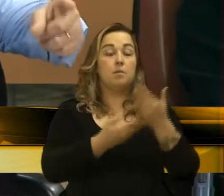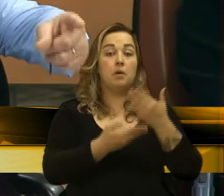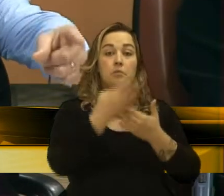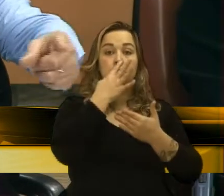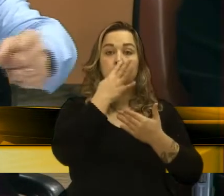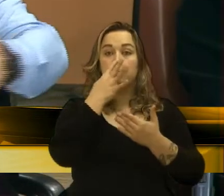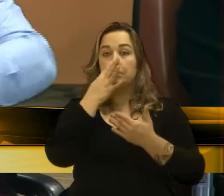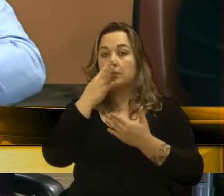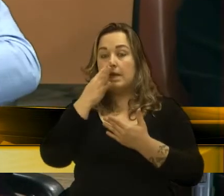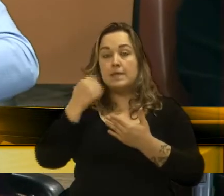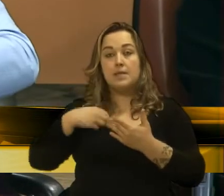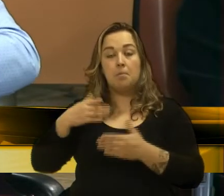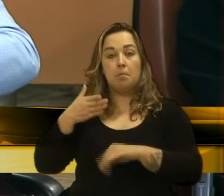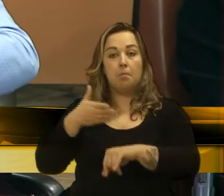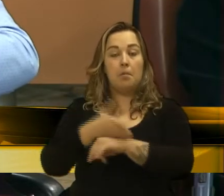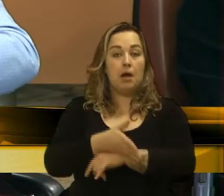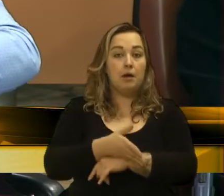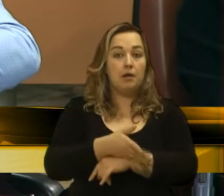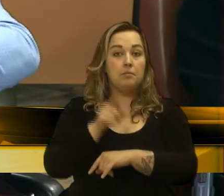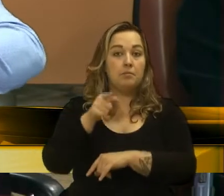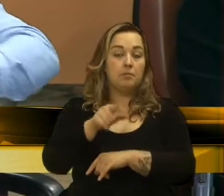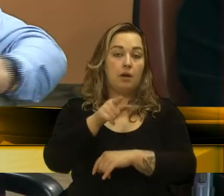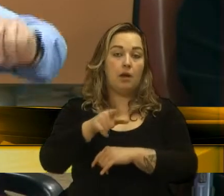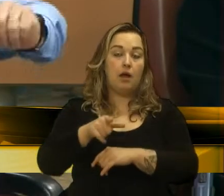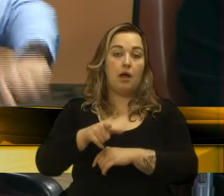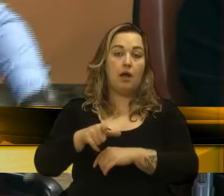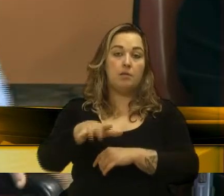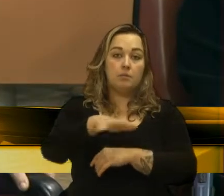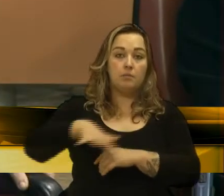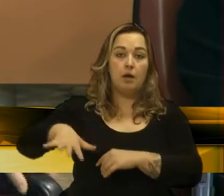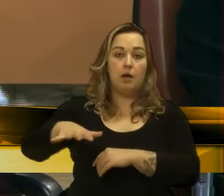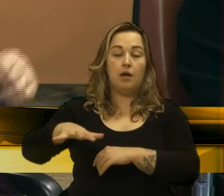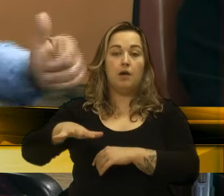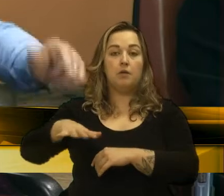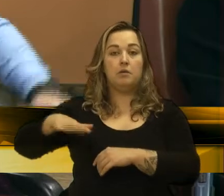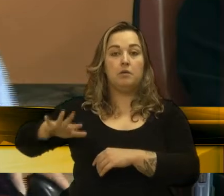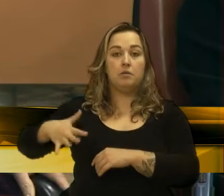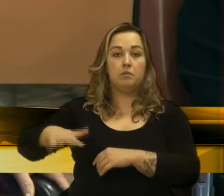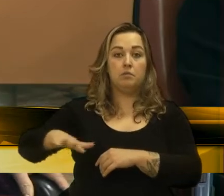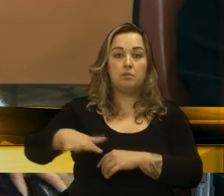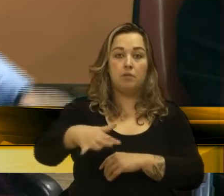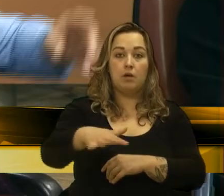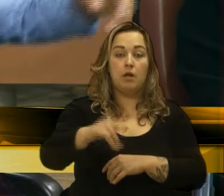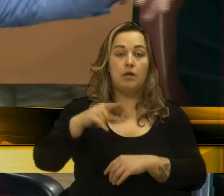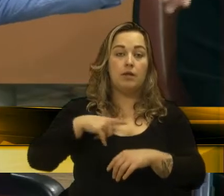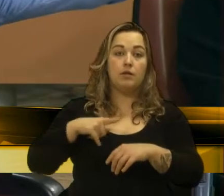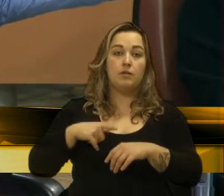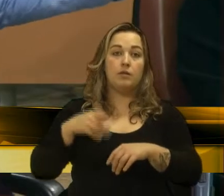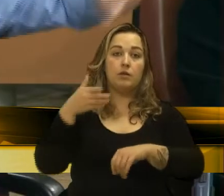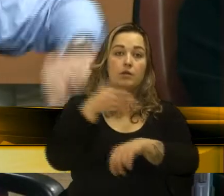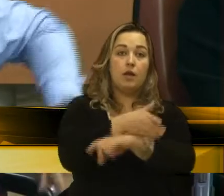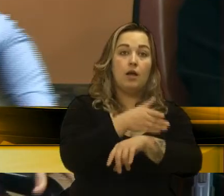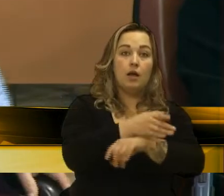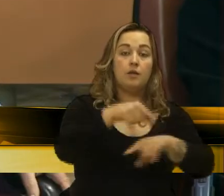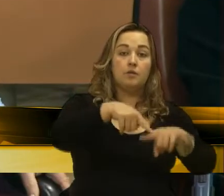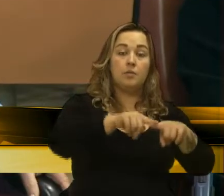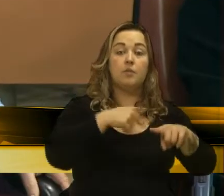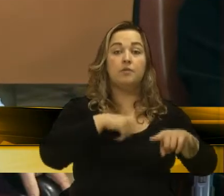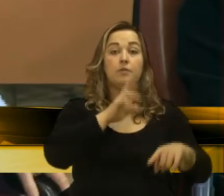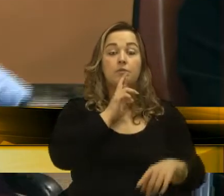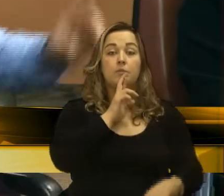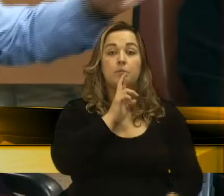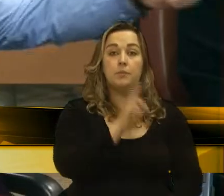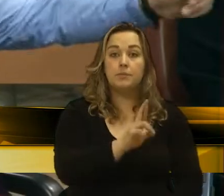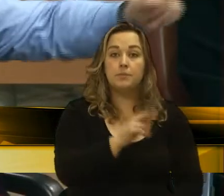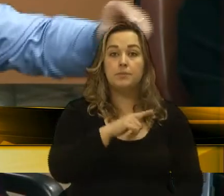se alguém passa ali em Galópolis como um turista, domingo de tarde, entrou na praça, eu vou dar a resposta para a secretária, ali